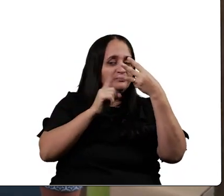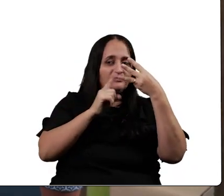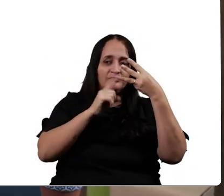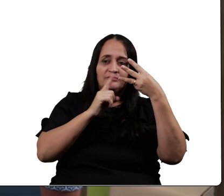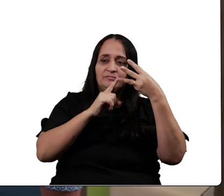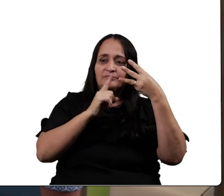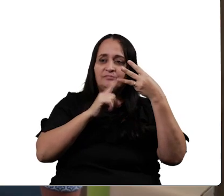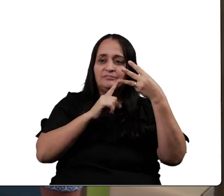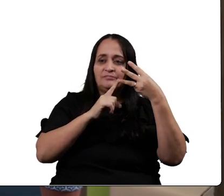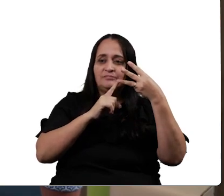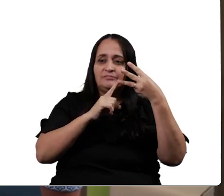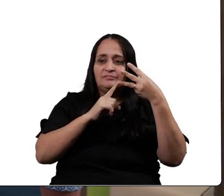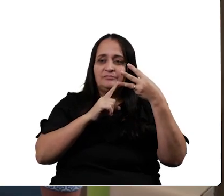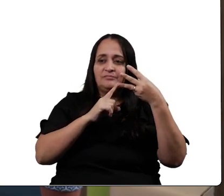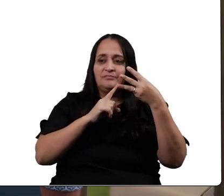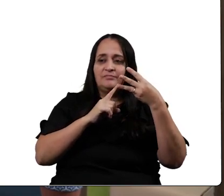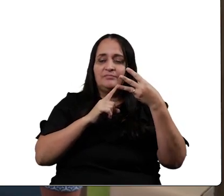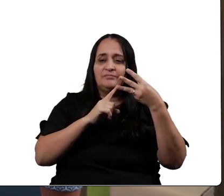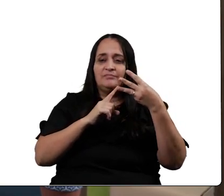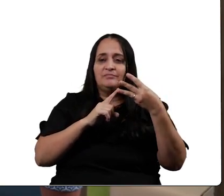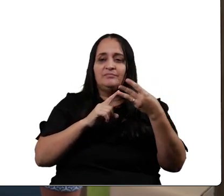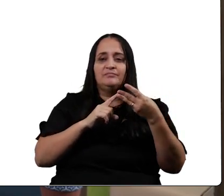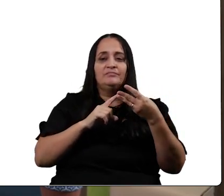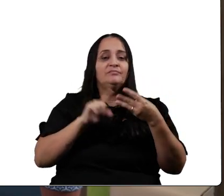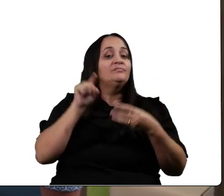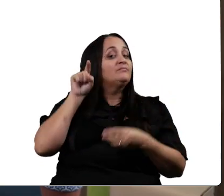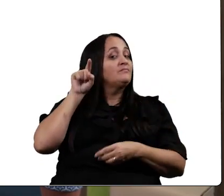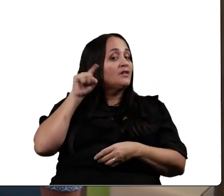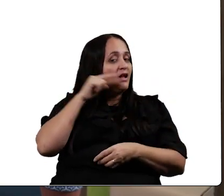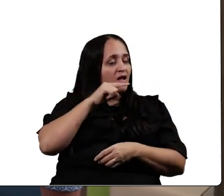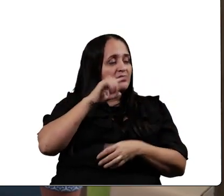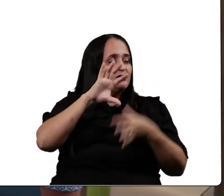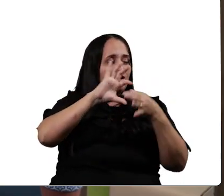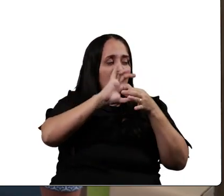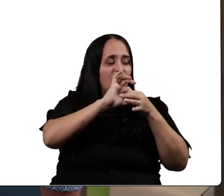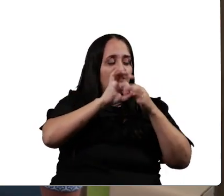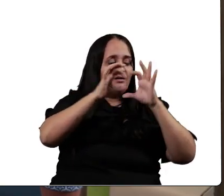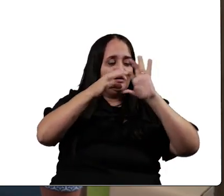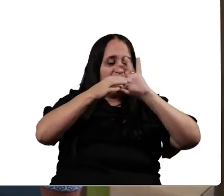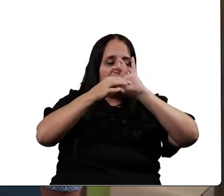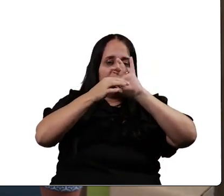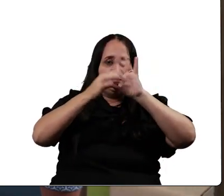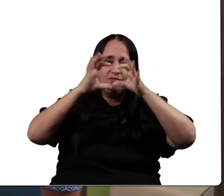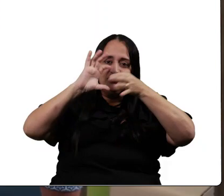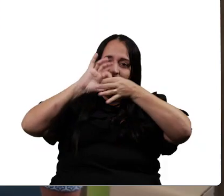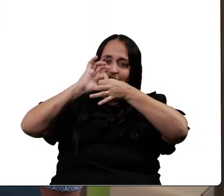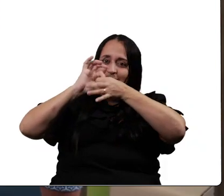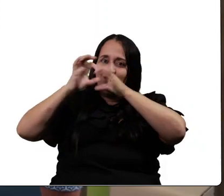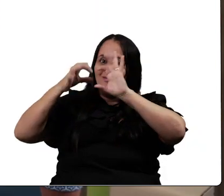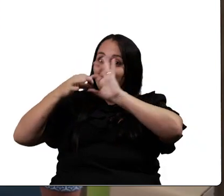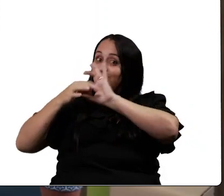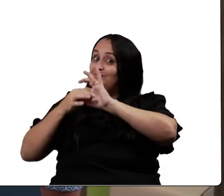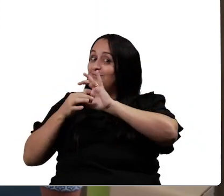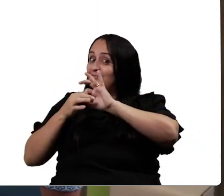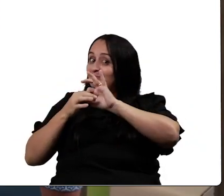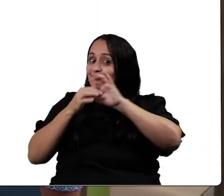3. Eita, essa daqui vai tratar das Olimpíadas. Olha aqui o símbolo das